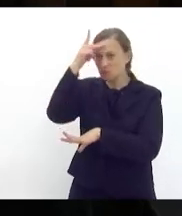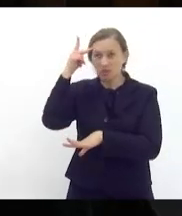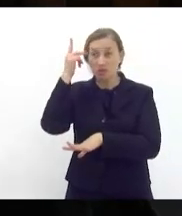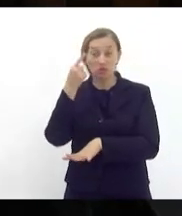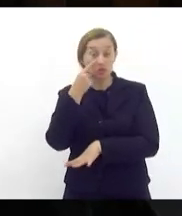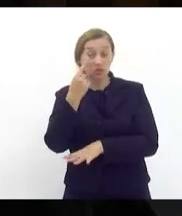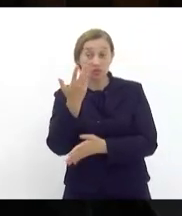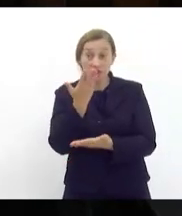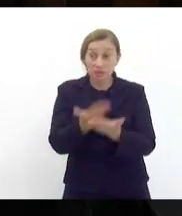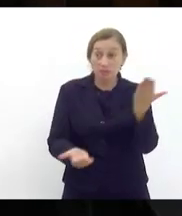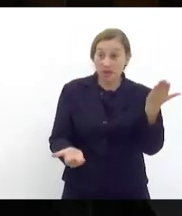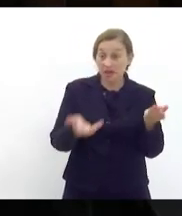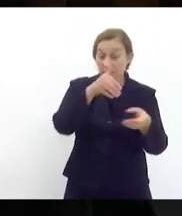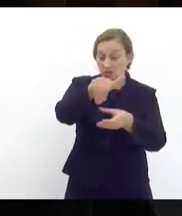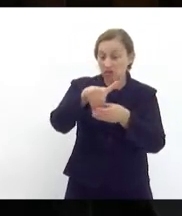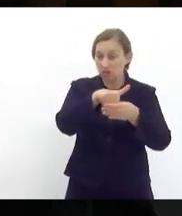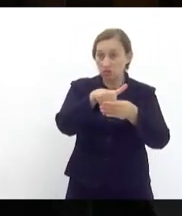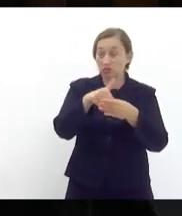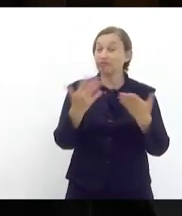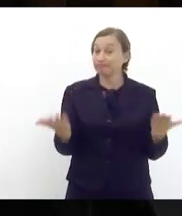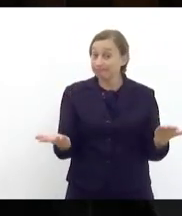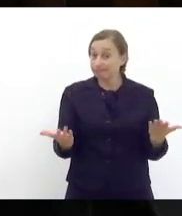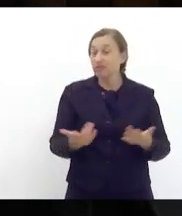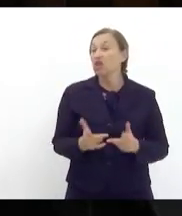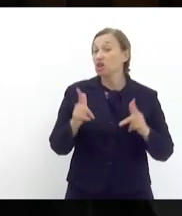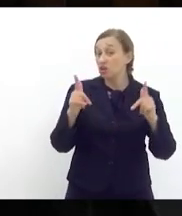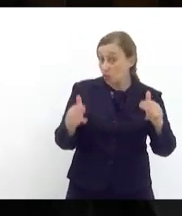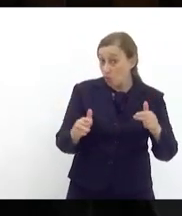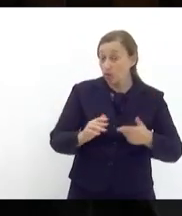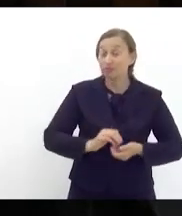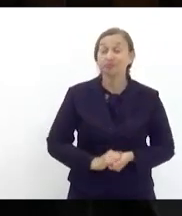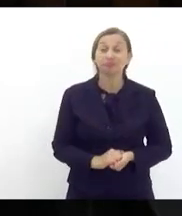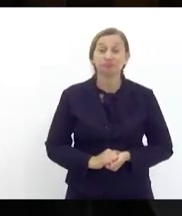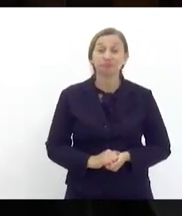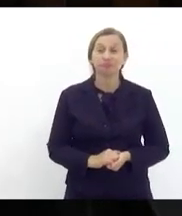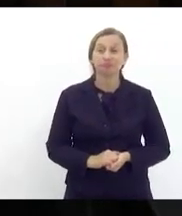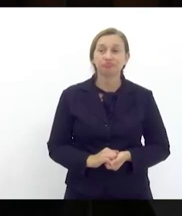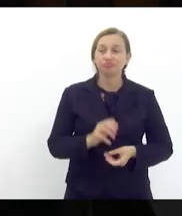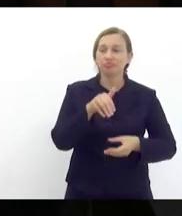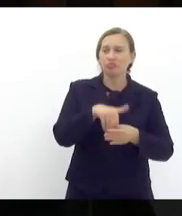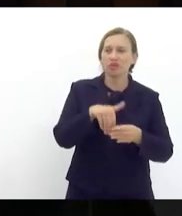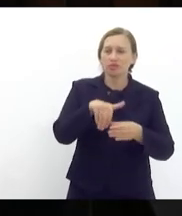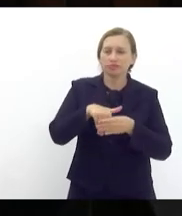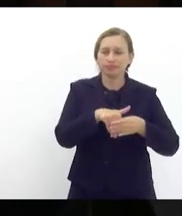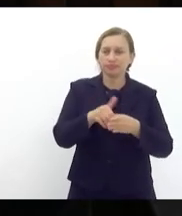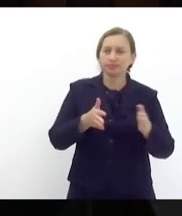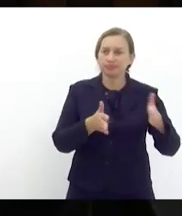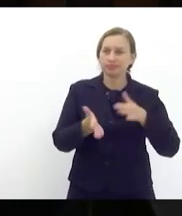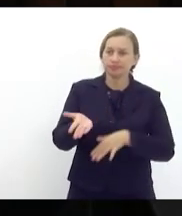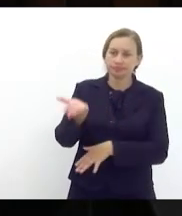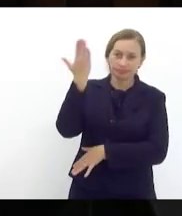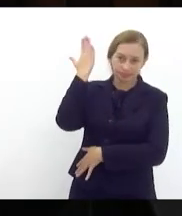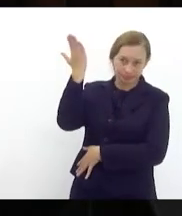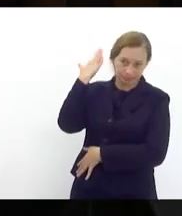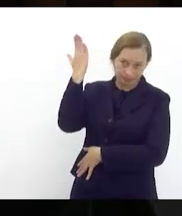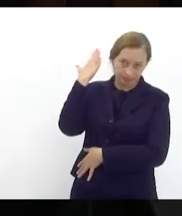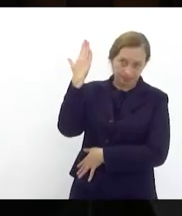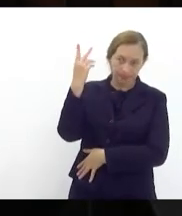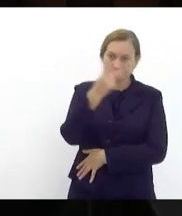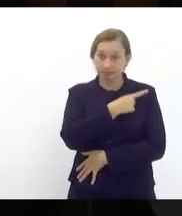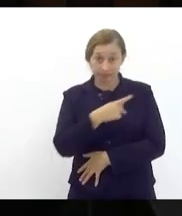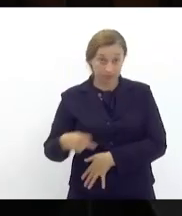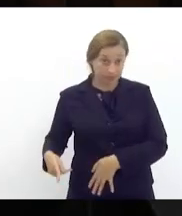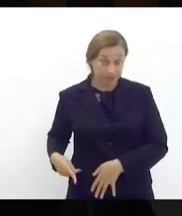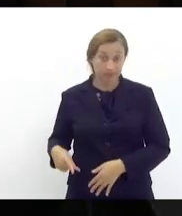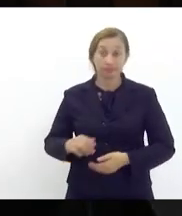derrota nas urnas. Assim foi. Na eleição passada, na eleição presidencial,